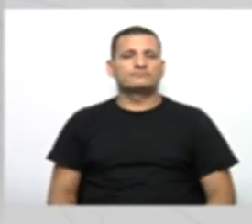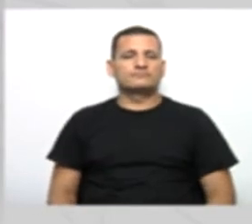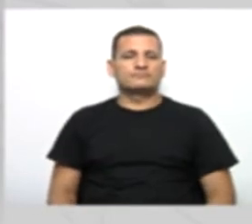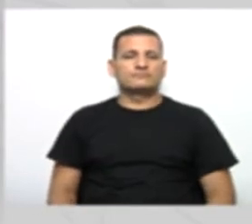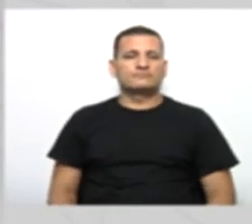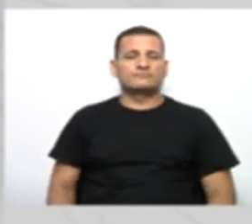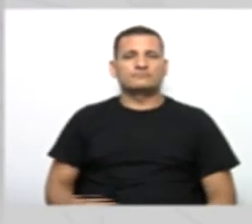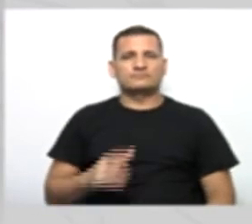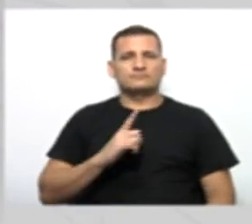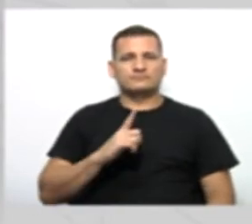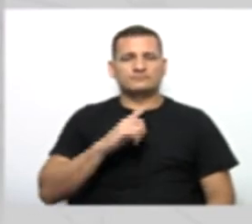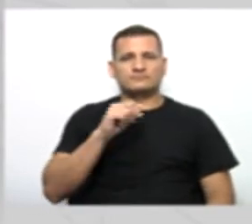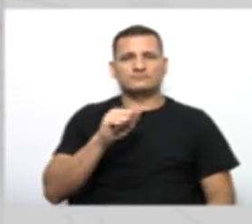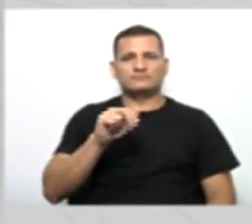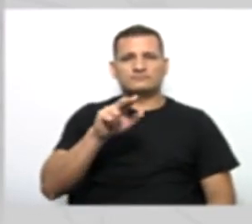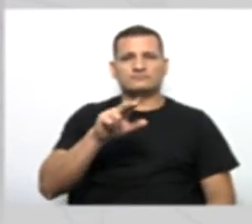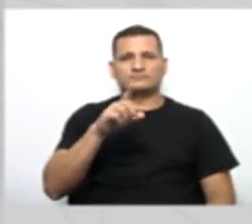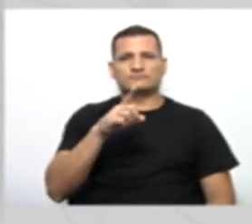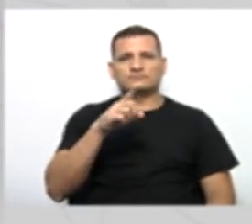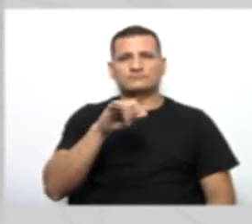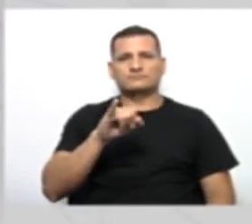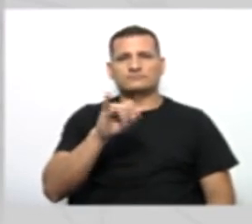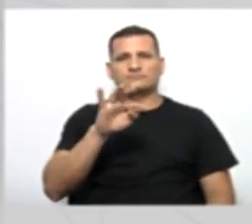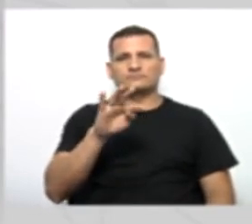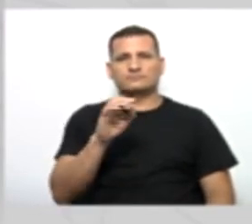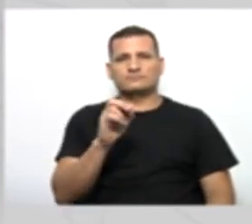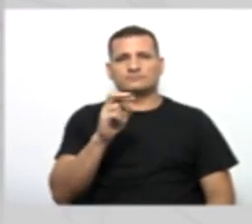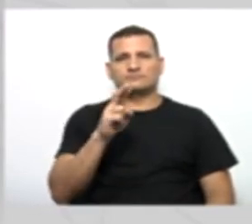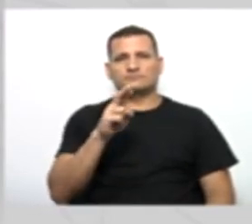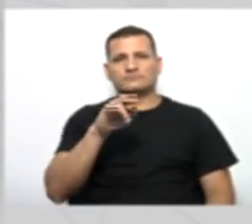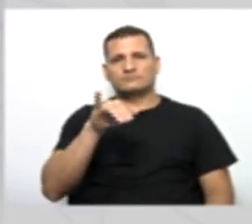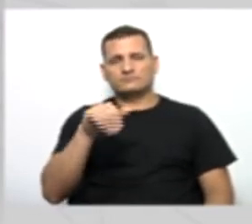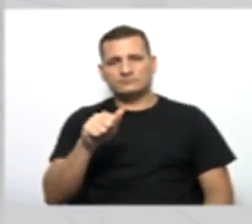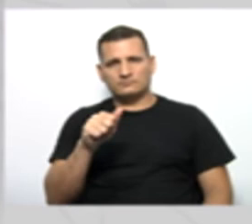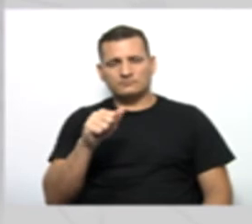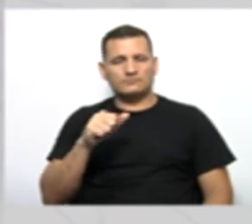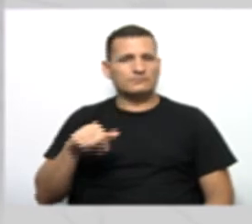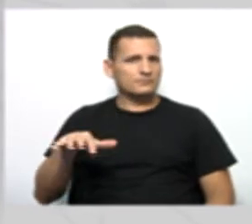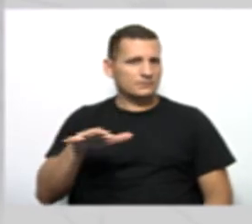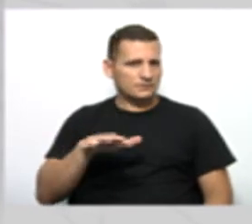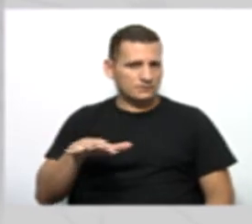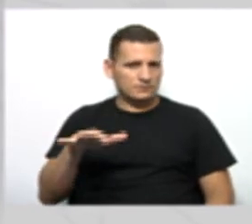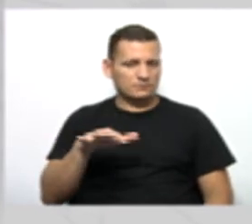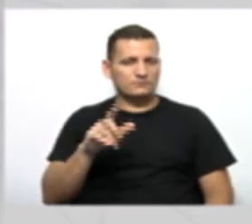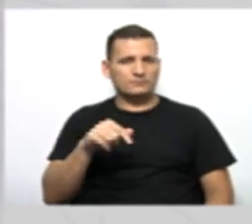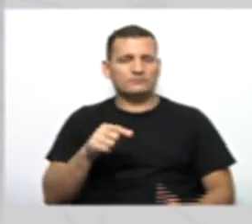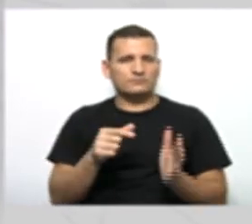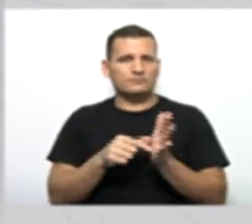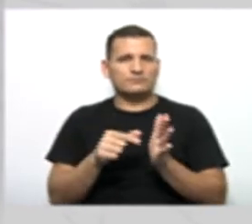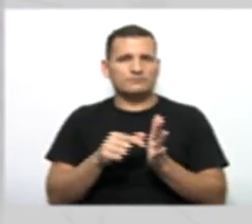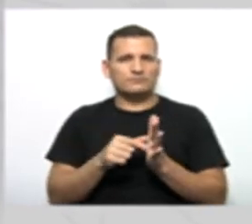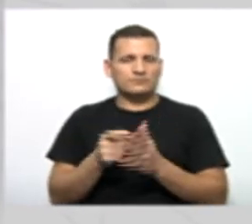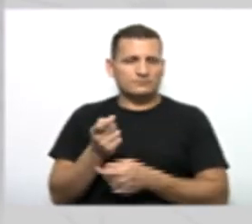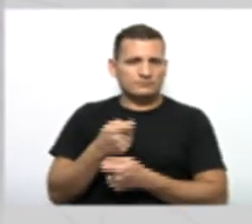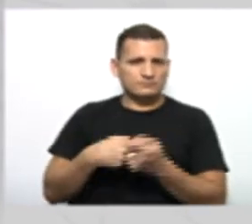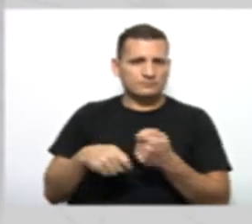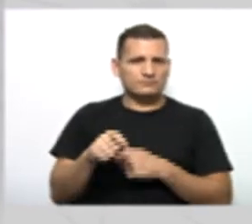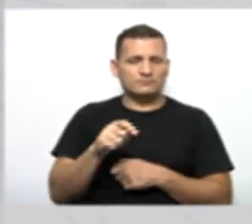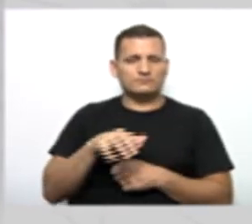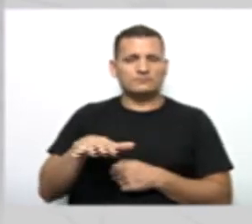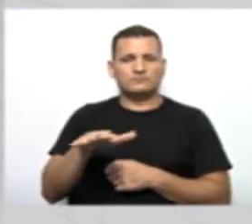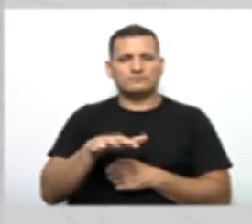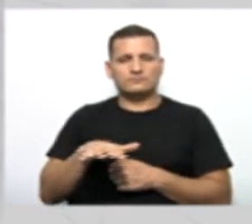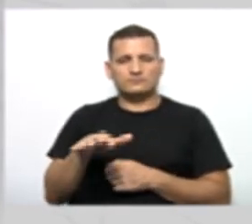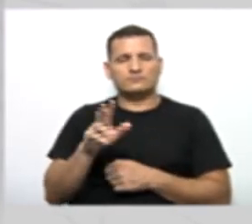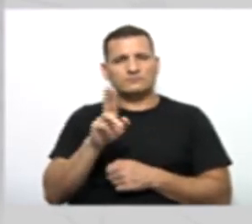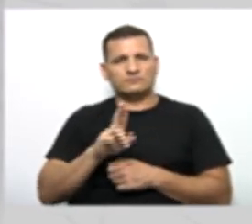Nós temos também a auditoria ambiental. A auditoria ambiental é uma das ferramentas de gestão ambiental utilizadas